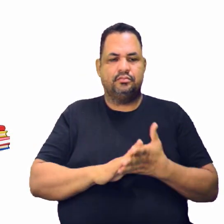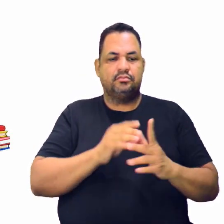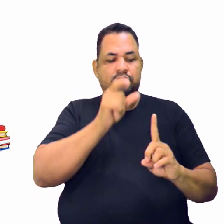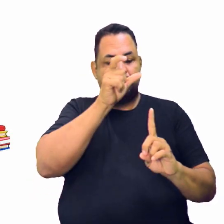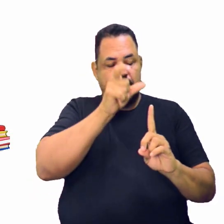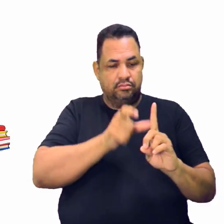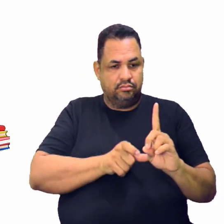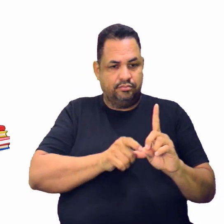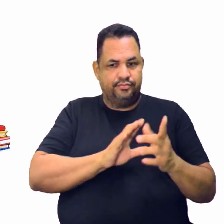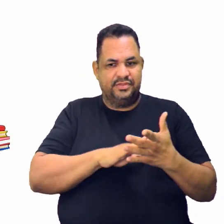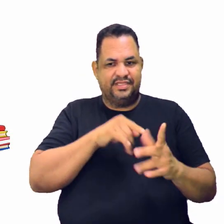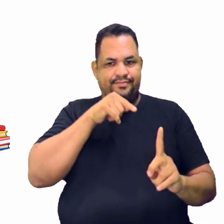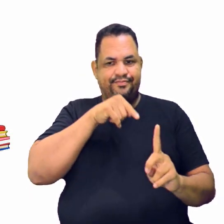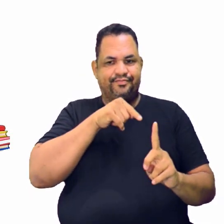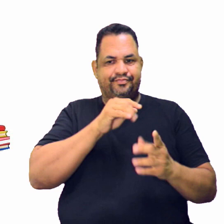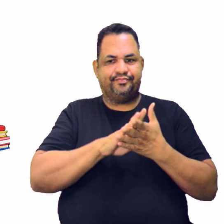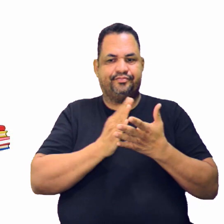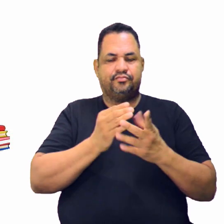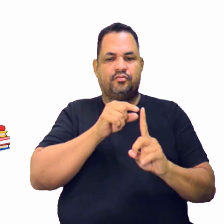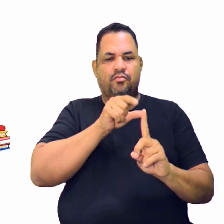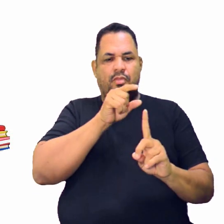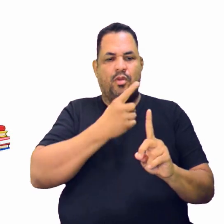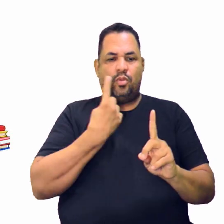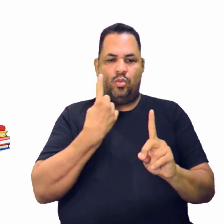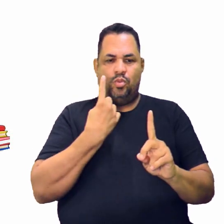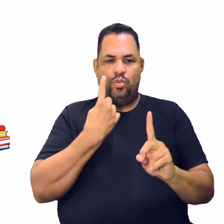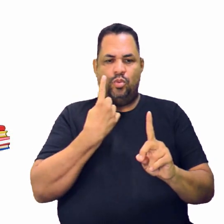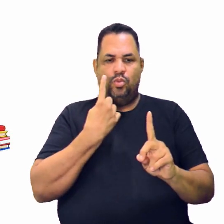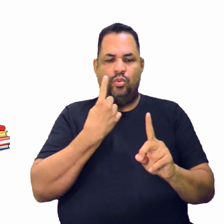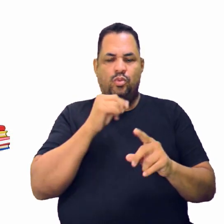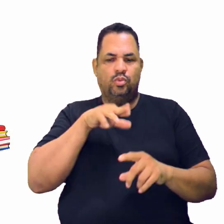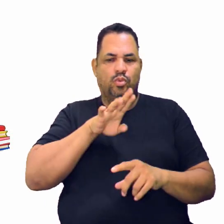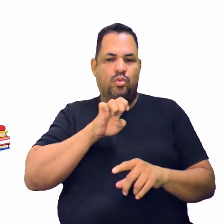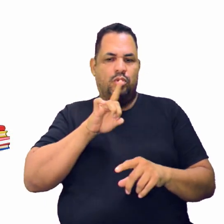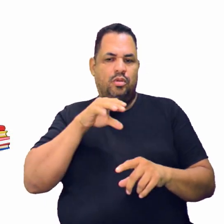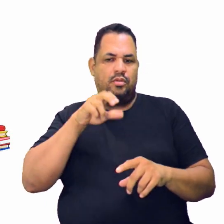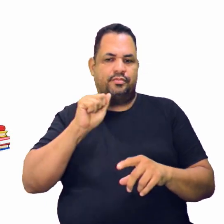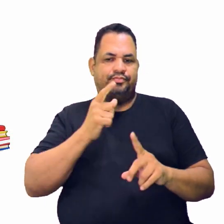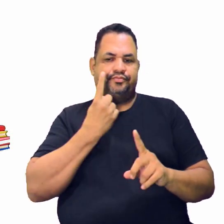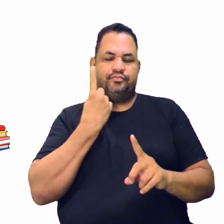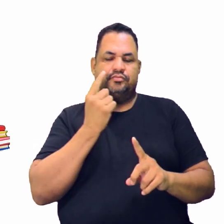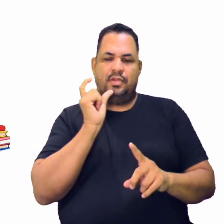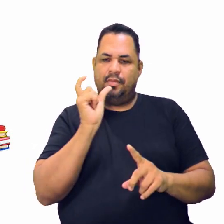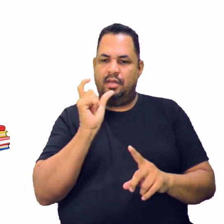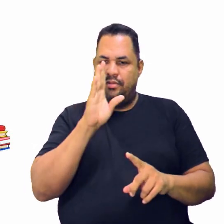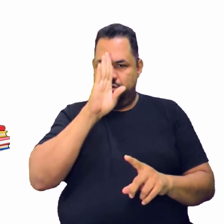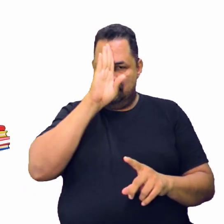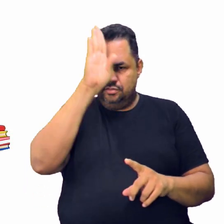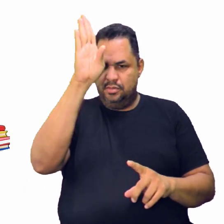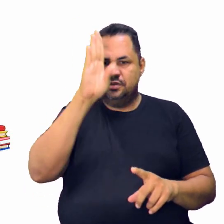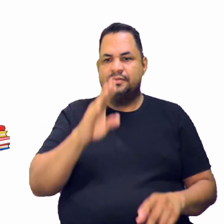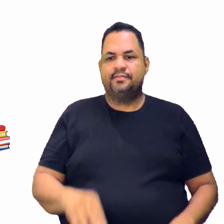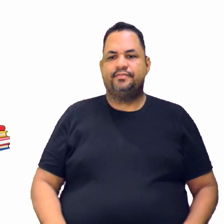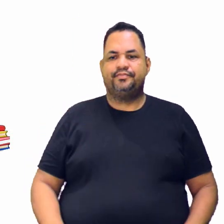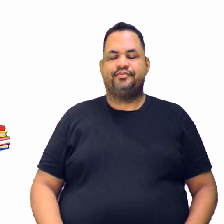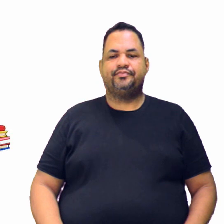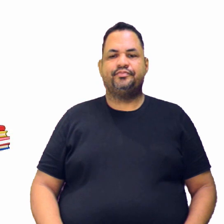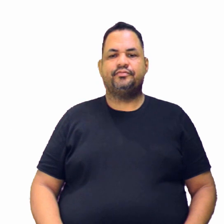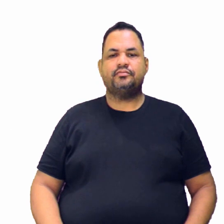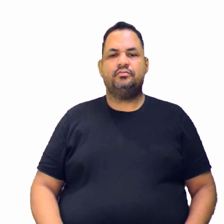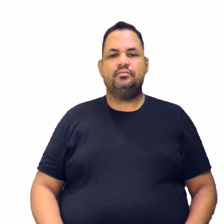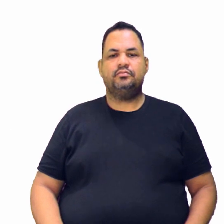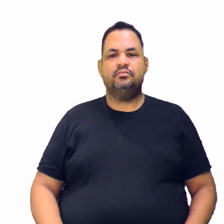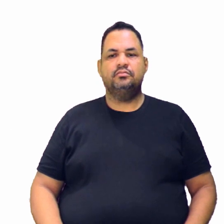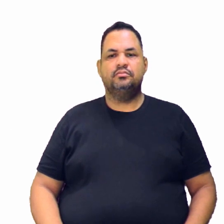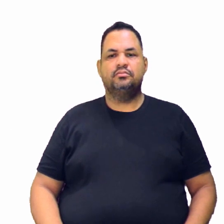bom? Então, o sujeito simples apresenta apenas o núcleo, uma palavra principal, tá bom?